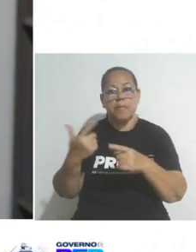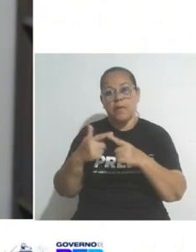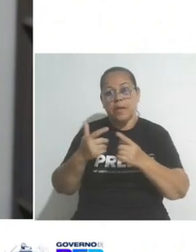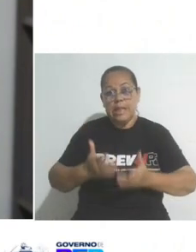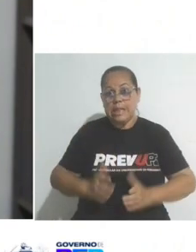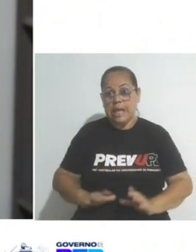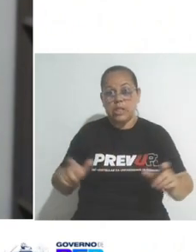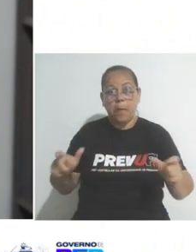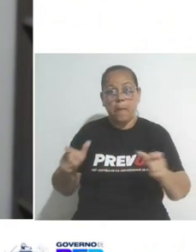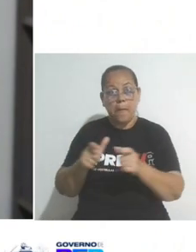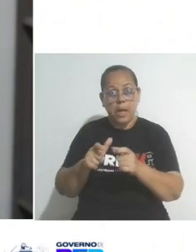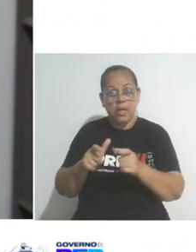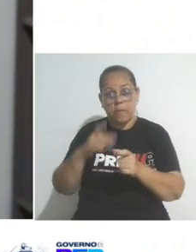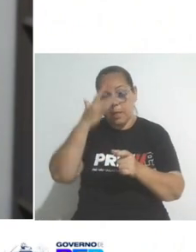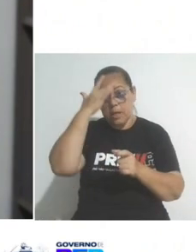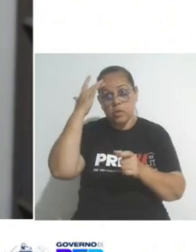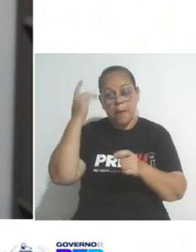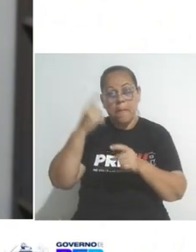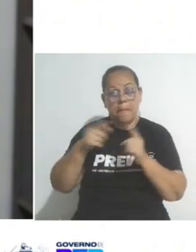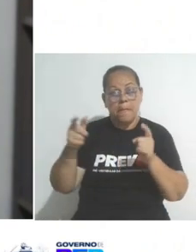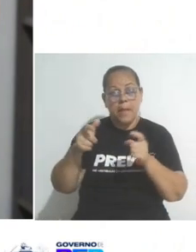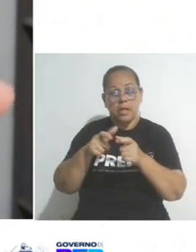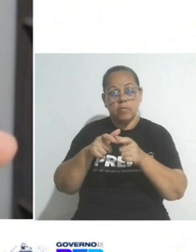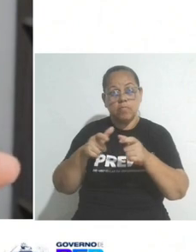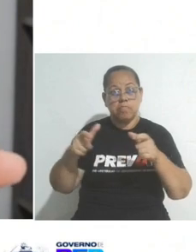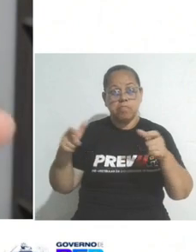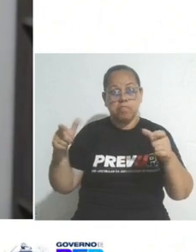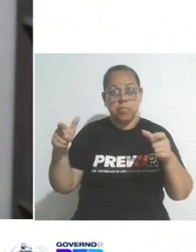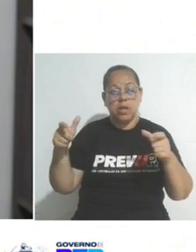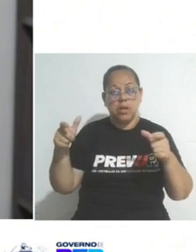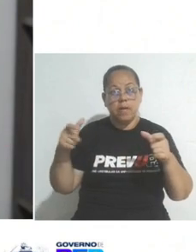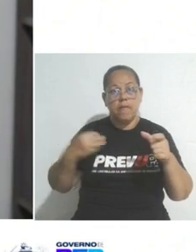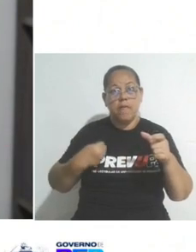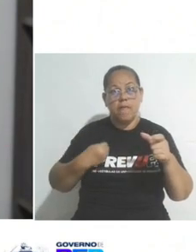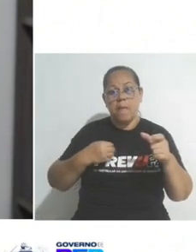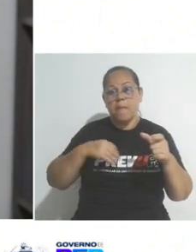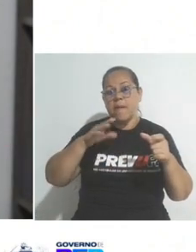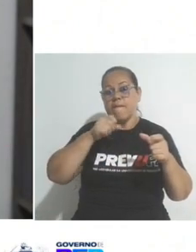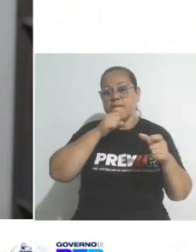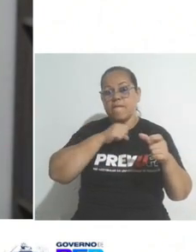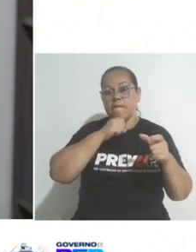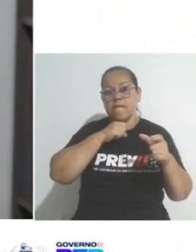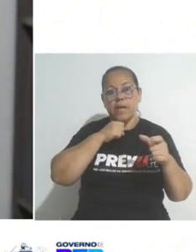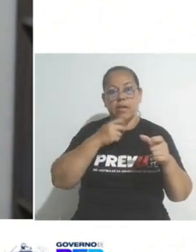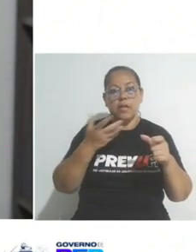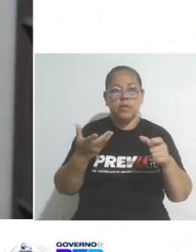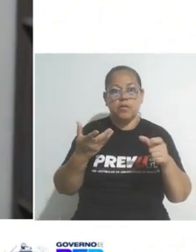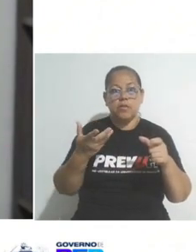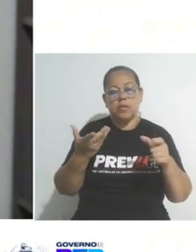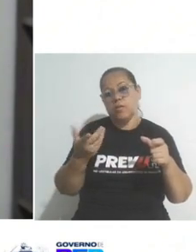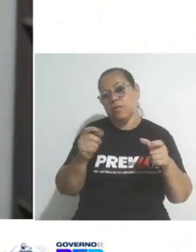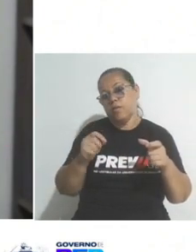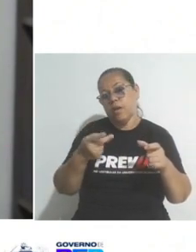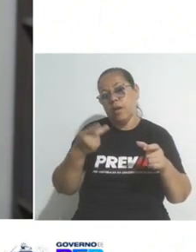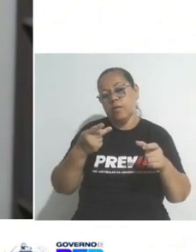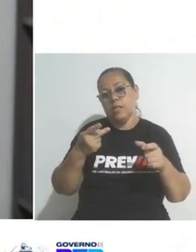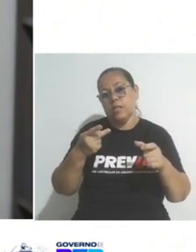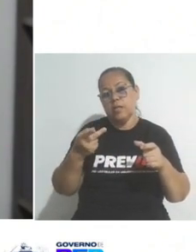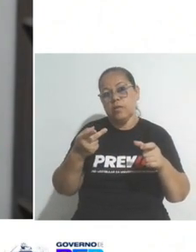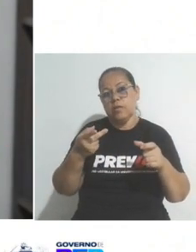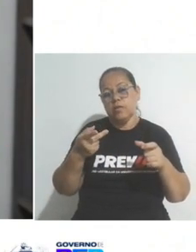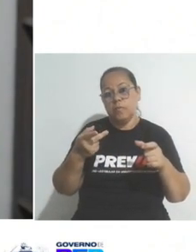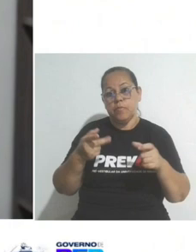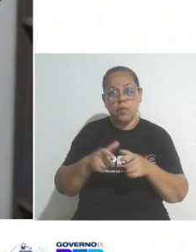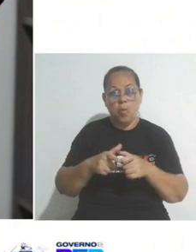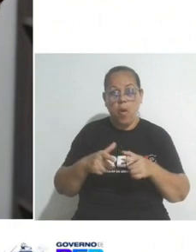menos gente e aumentando-se a expectativa de vida você tem uma diminuição no aumento populacional